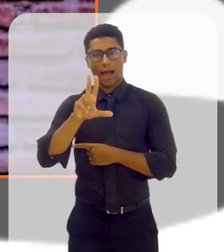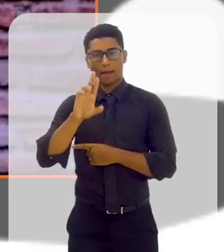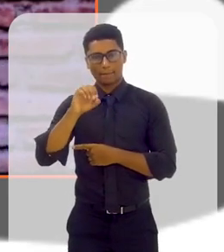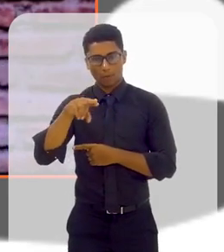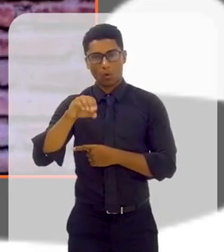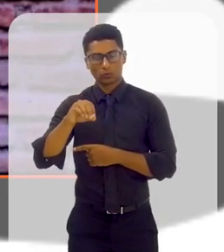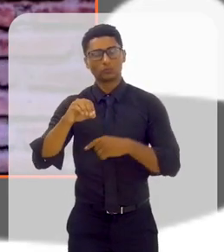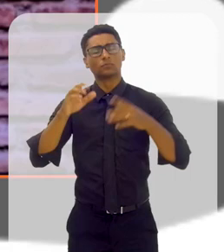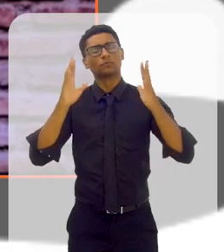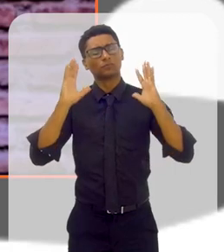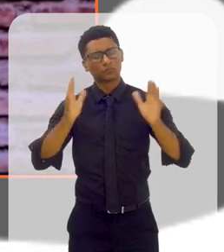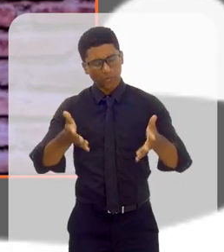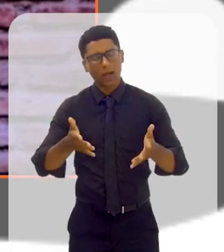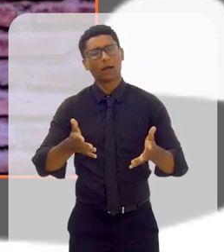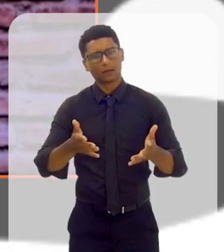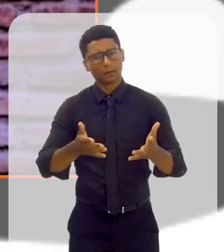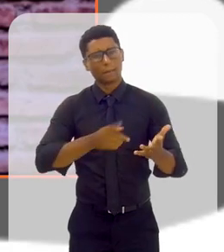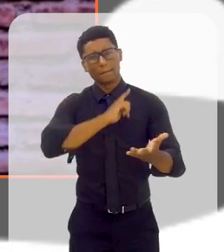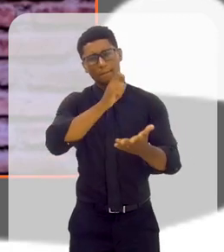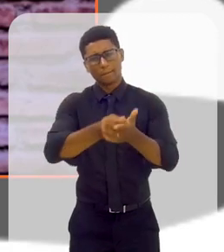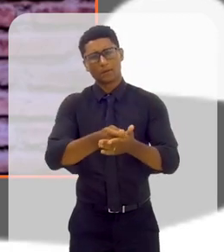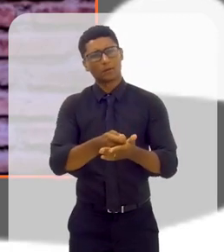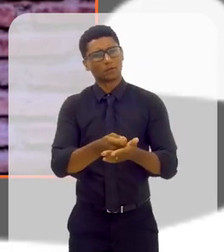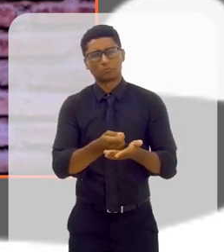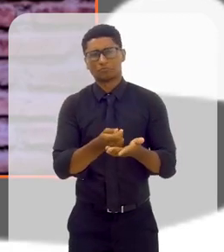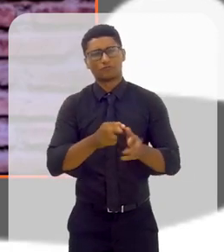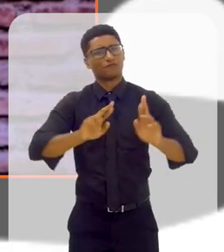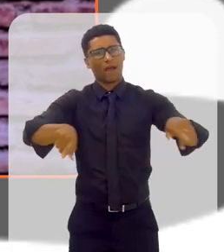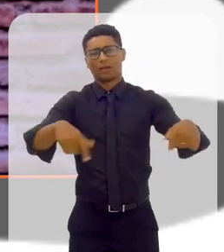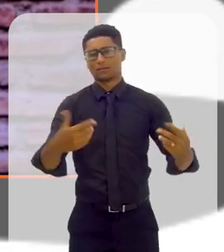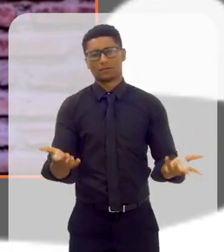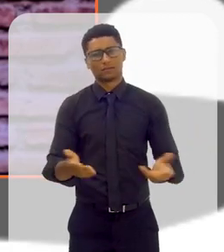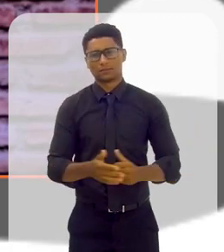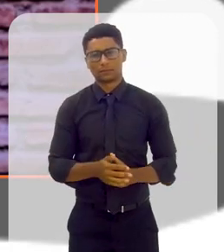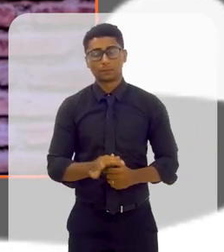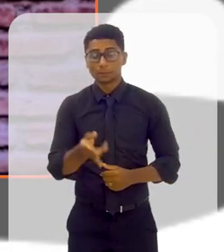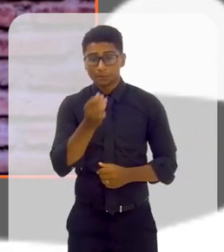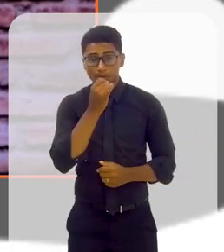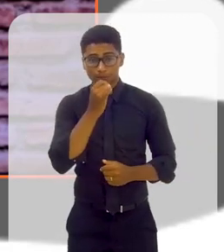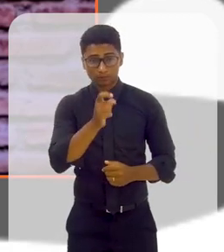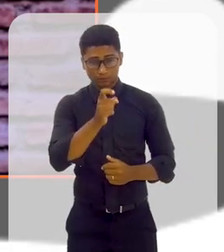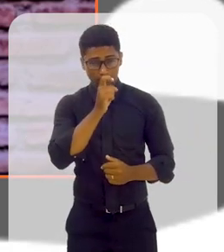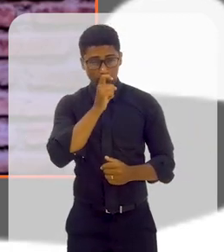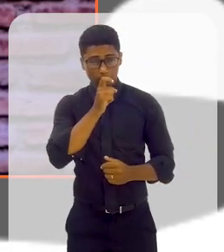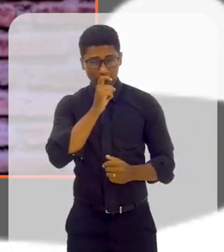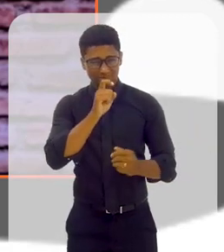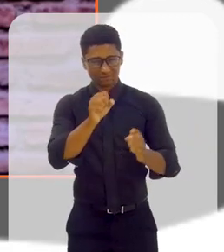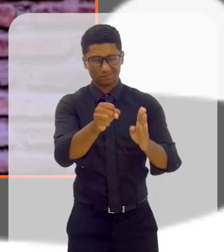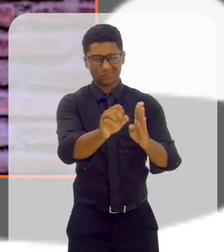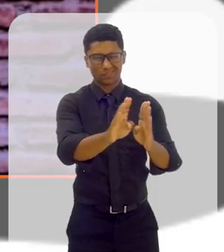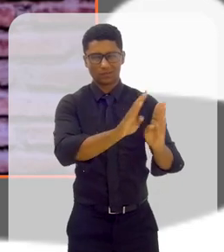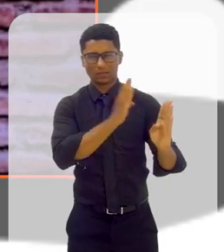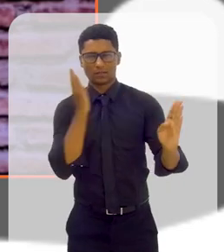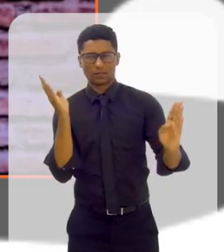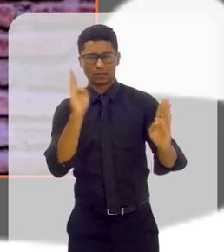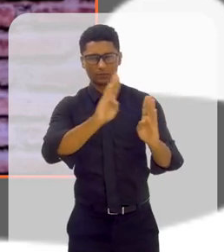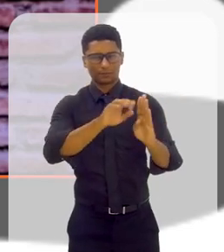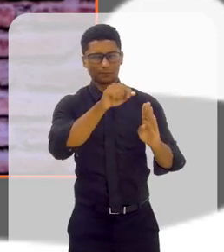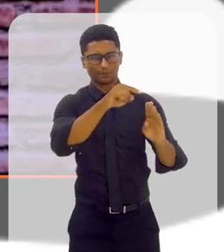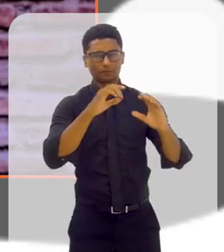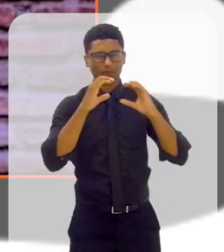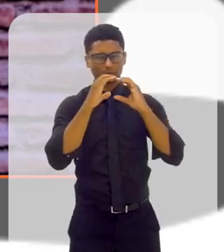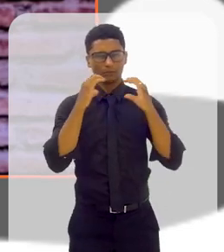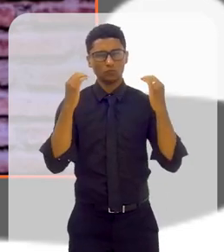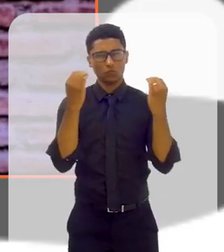maneira. Então, o preço dele cai. No nosso caso, imagine que eu tiro uma geladeira de uma comunidade